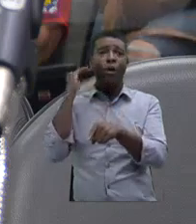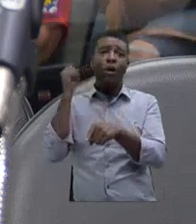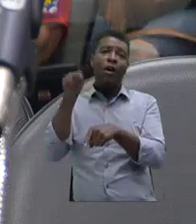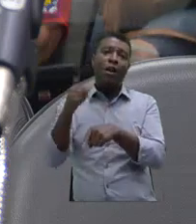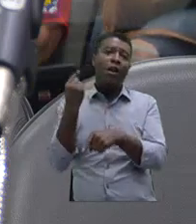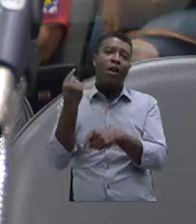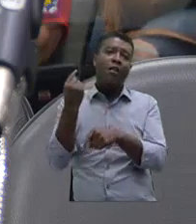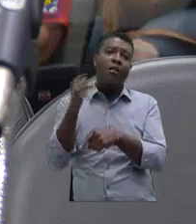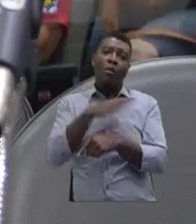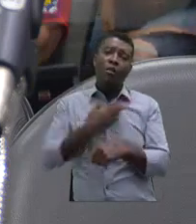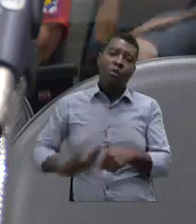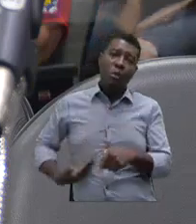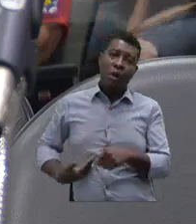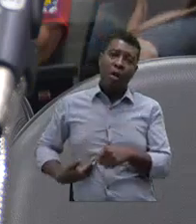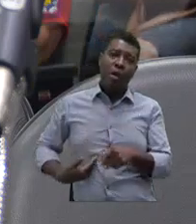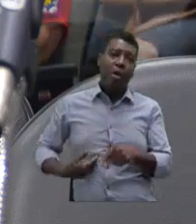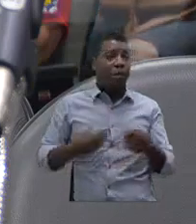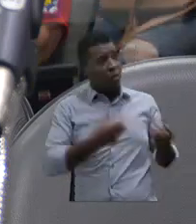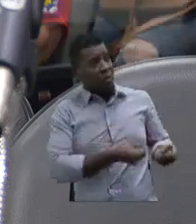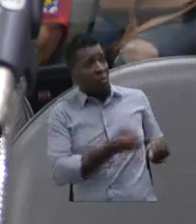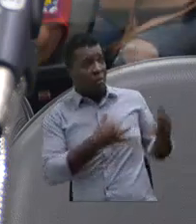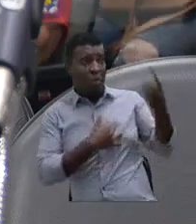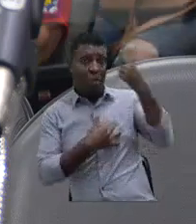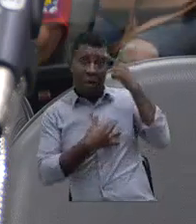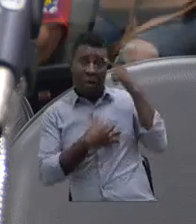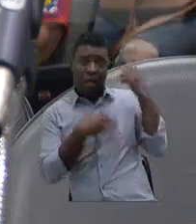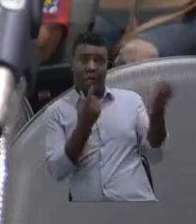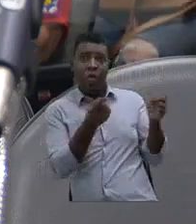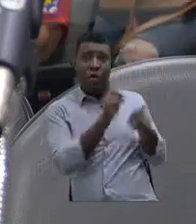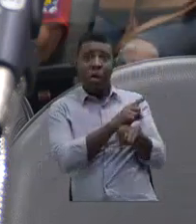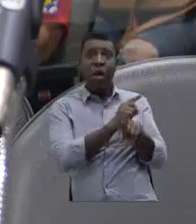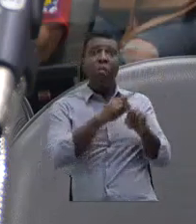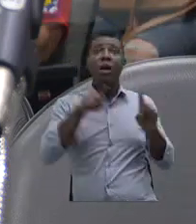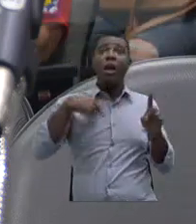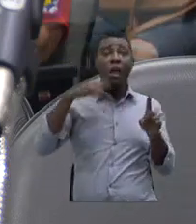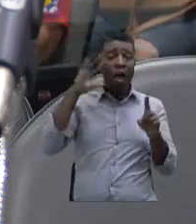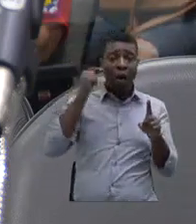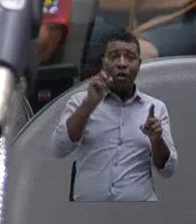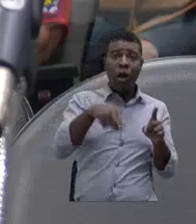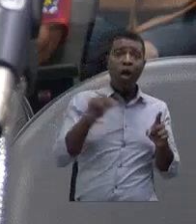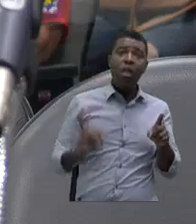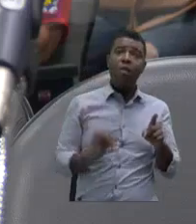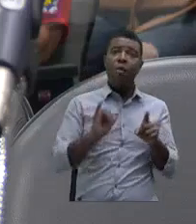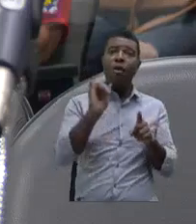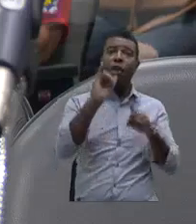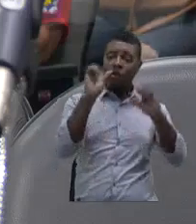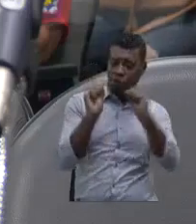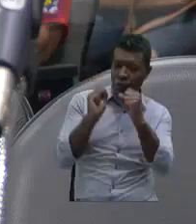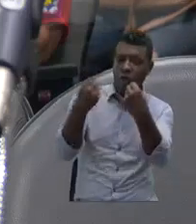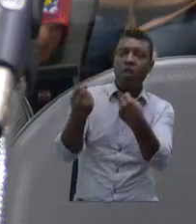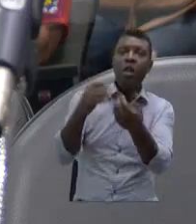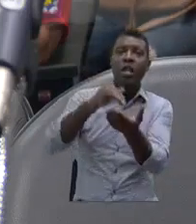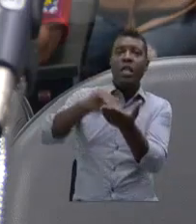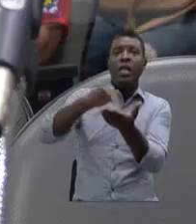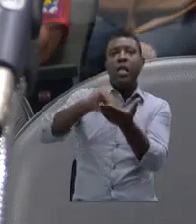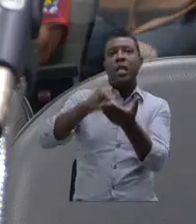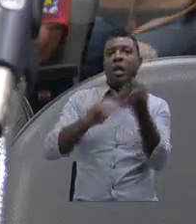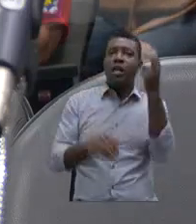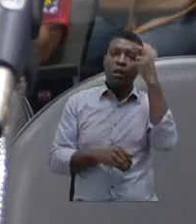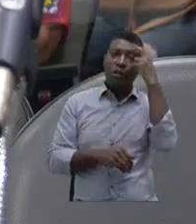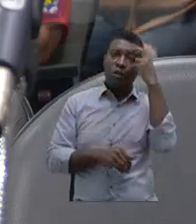pensar o contrário, né? Eu acho que é muito importante o fortalecimento da Secretaria de Cultura, ainda